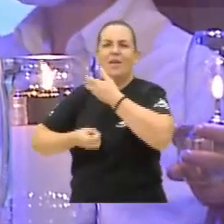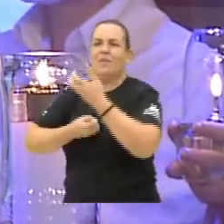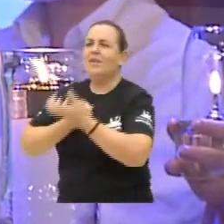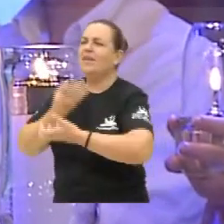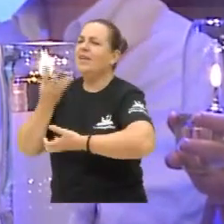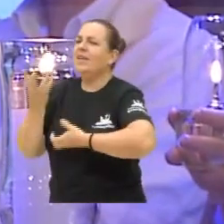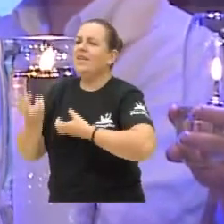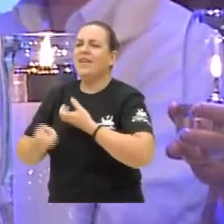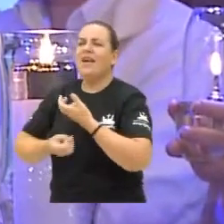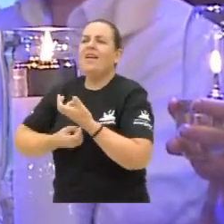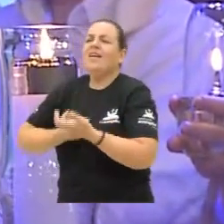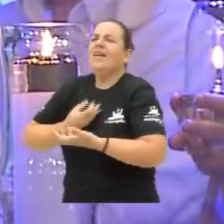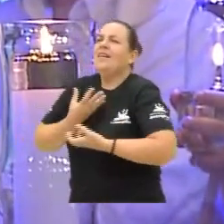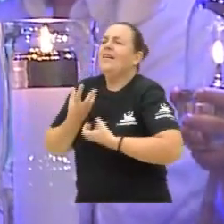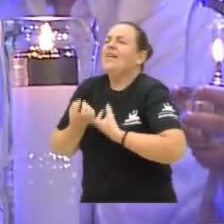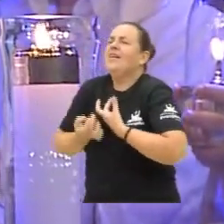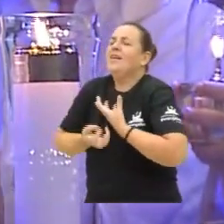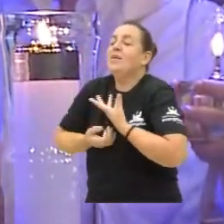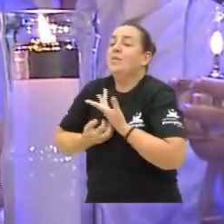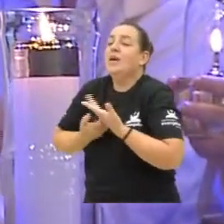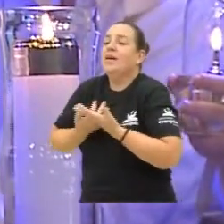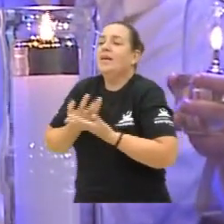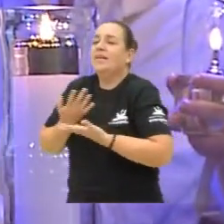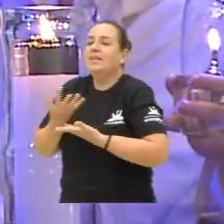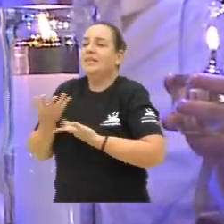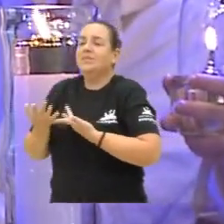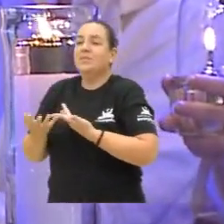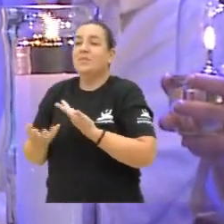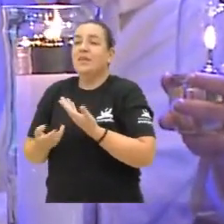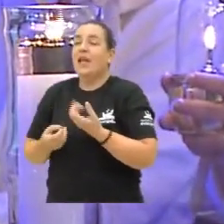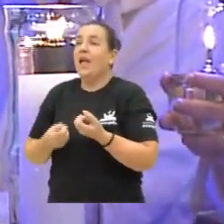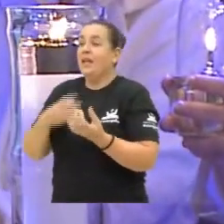incendeia a minha alma,